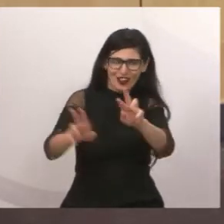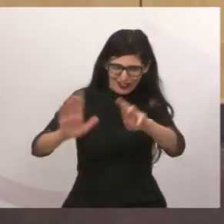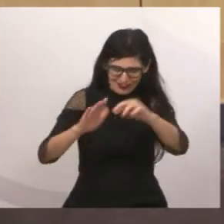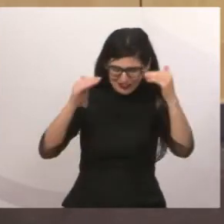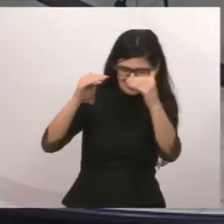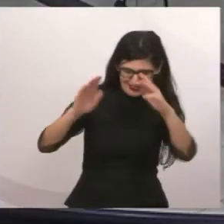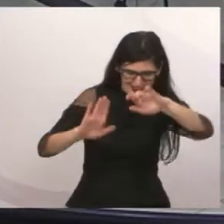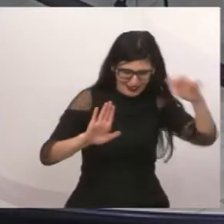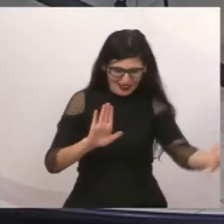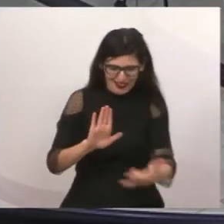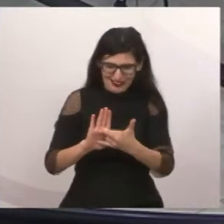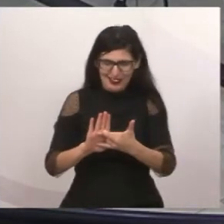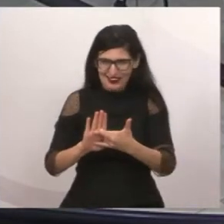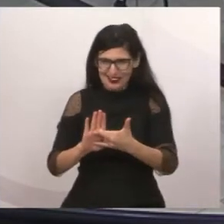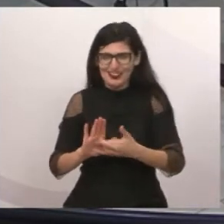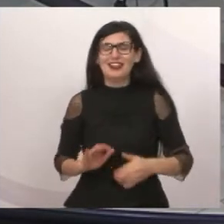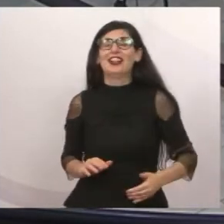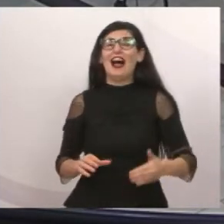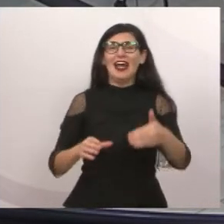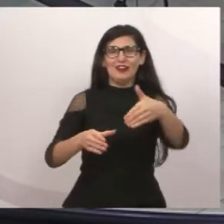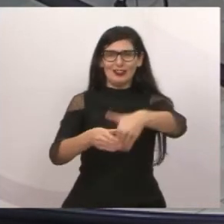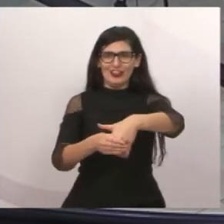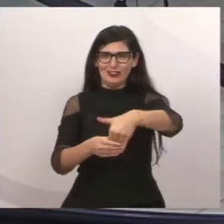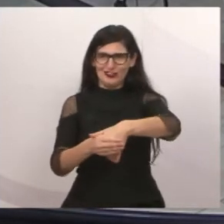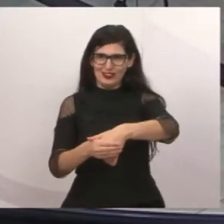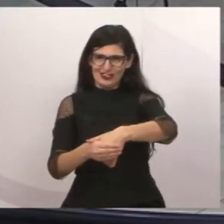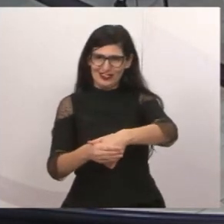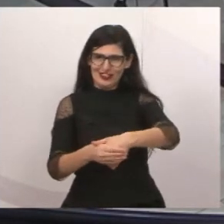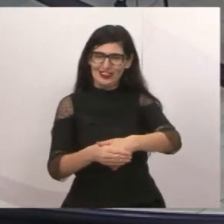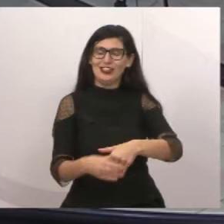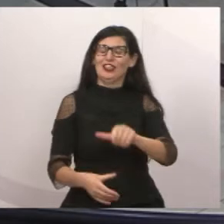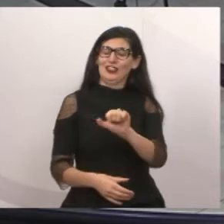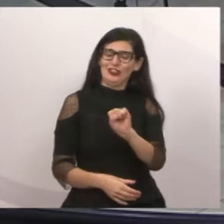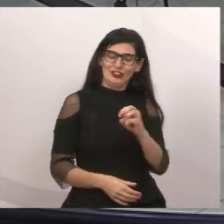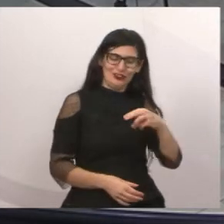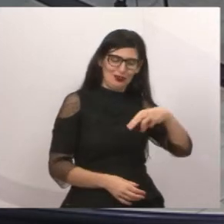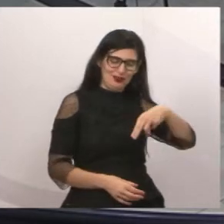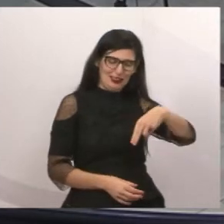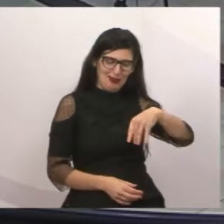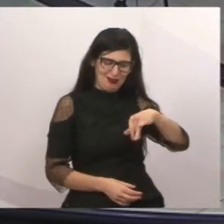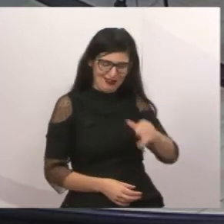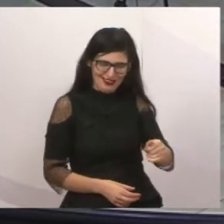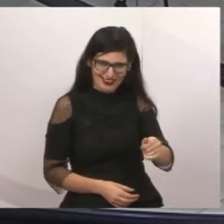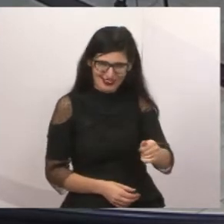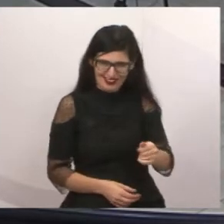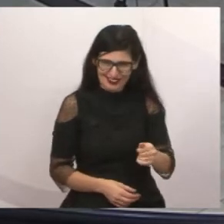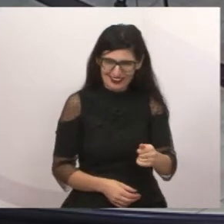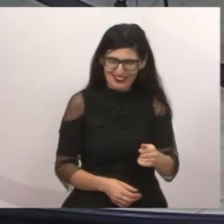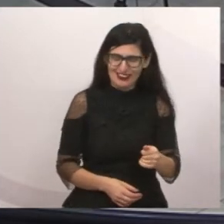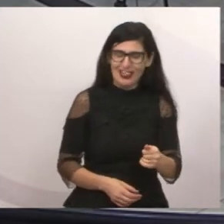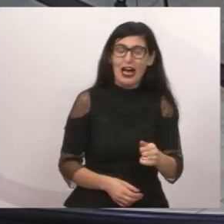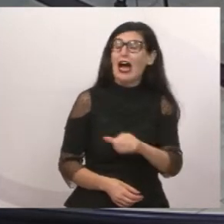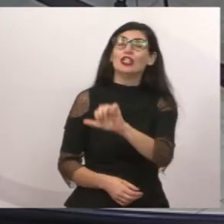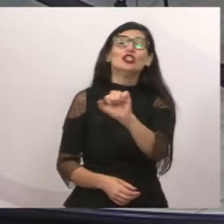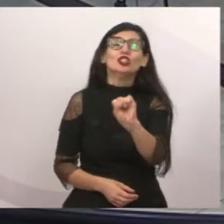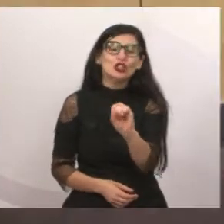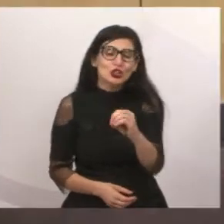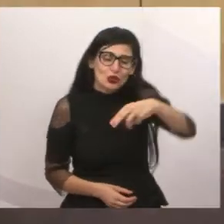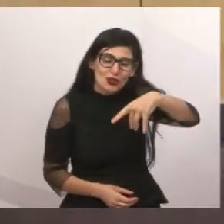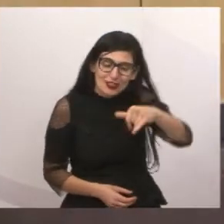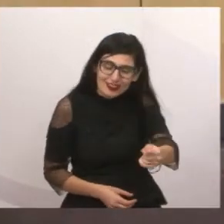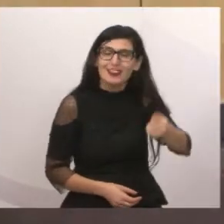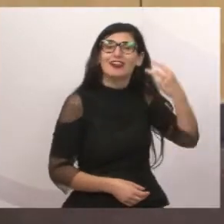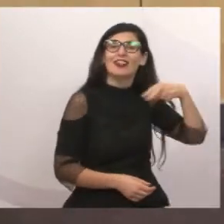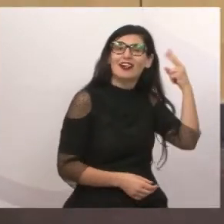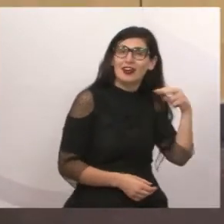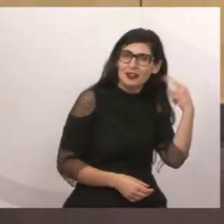regimental. Como vota a vereadora Sônia Patas da Amizade? Como bem falou, justificando meu voto, como